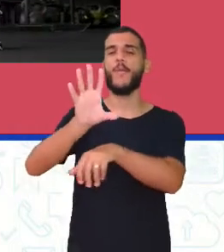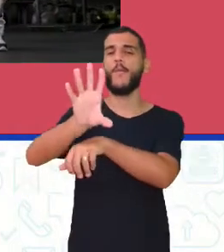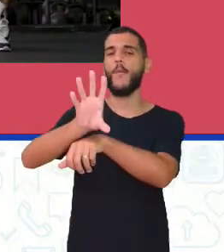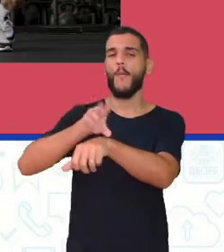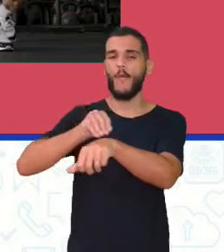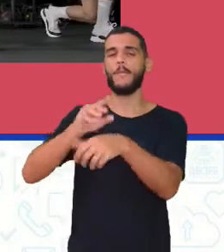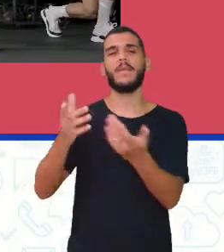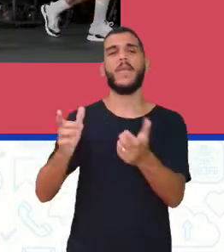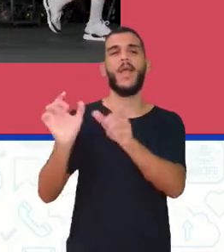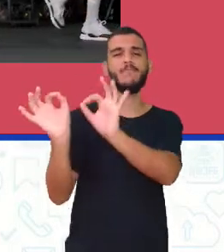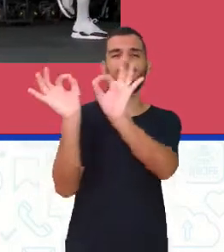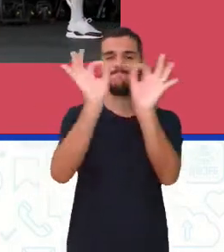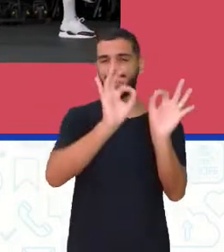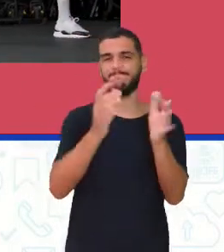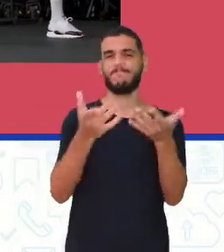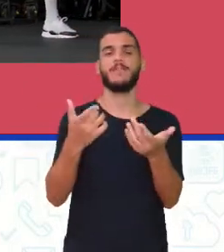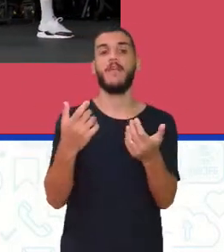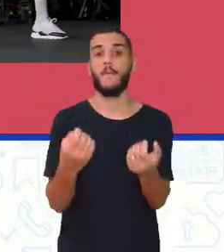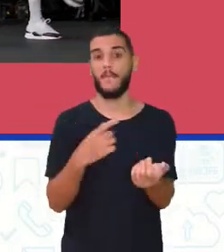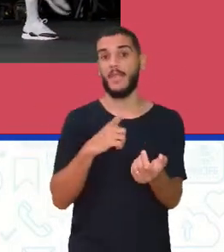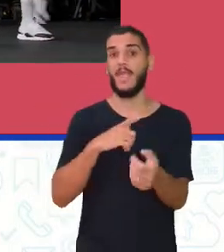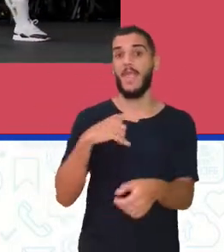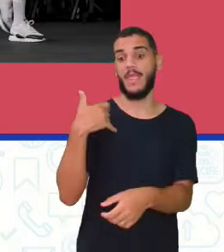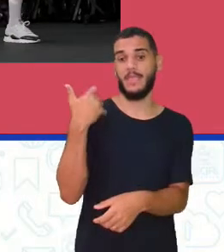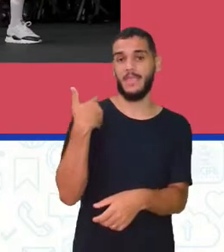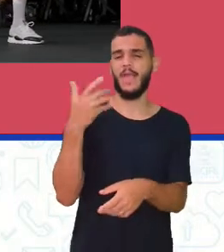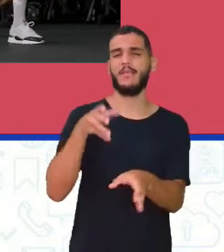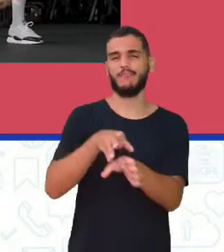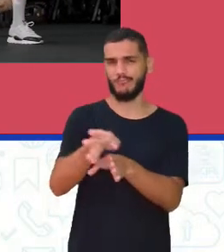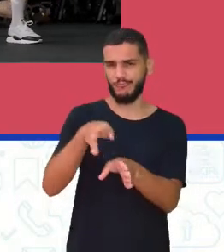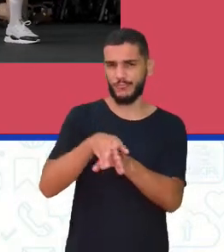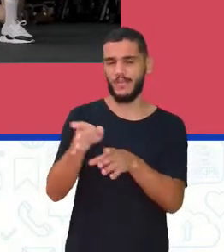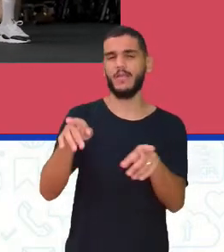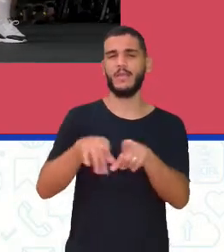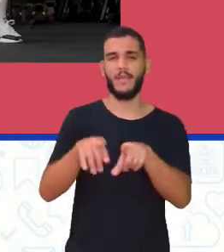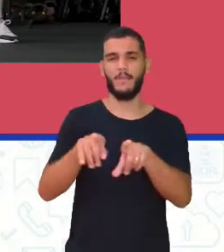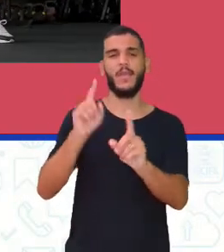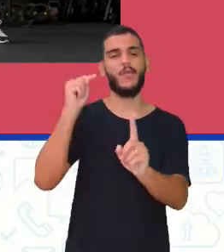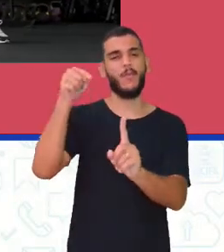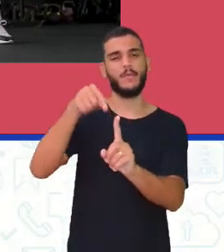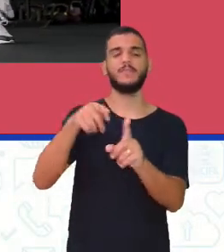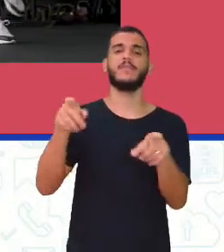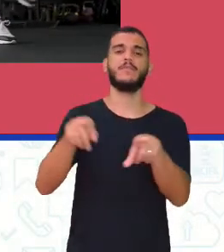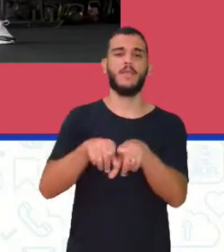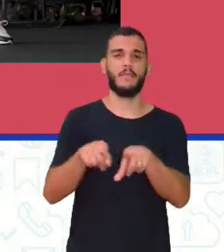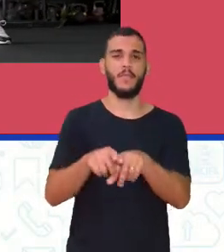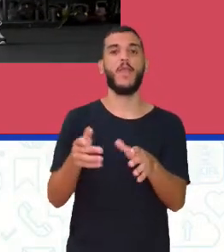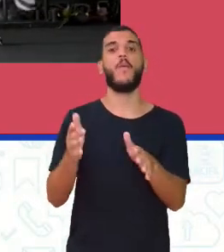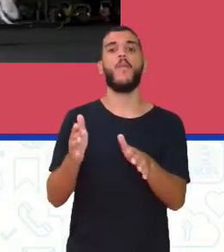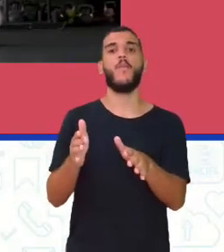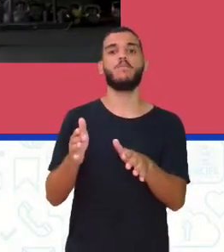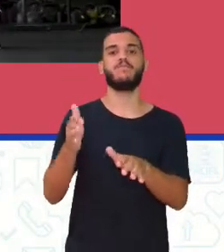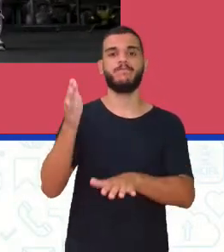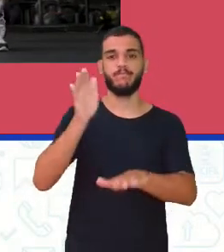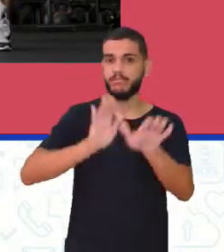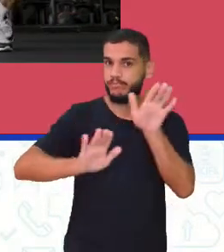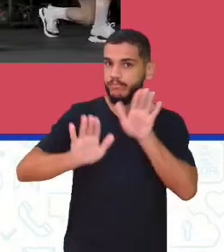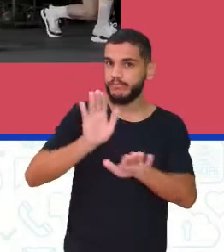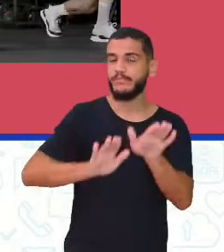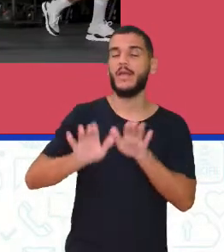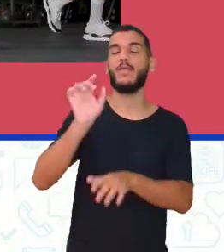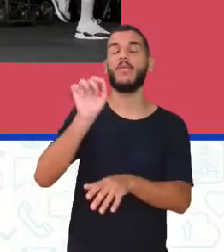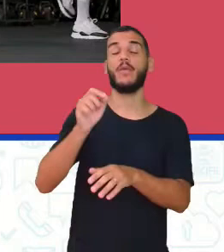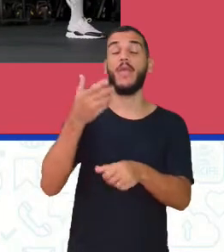que está sendo indicado para a nossa idade e também, às vezes, para o nosso objetivo. Cuidado nas atividades e nos momentos,